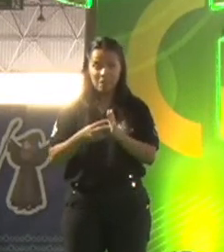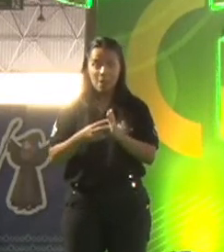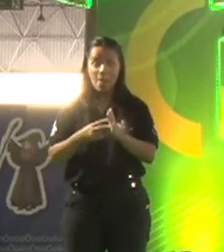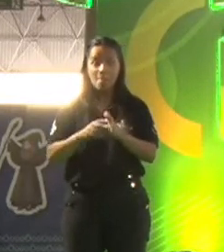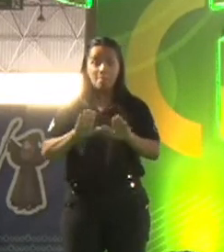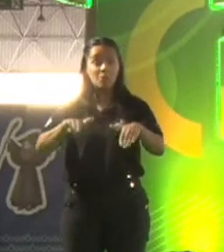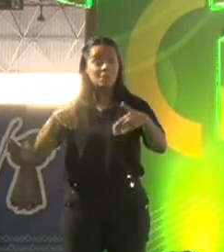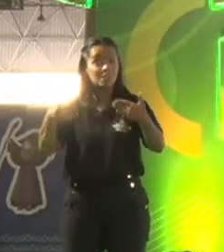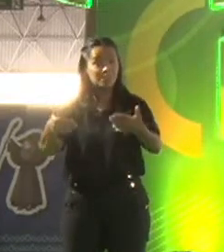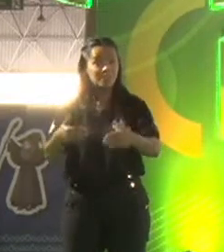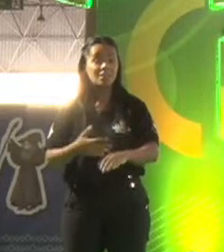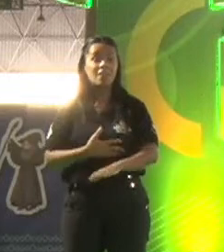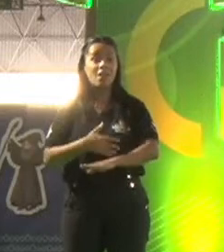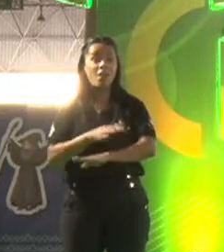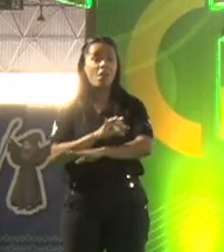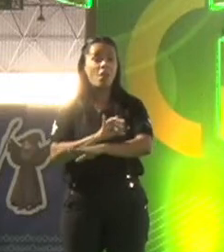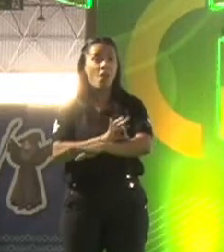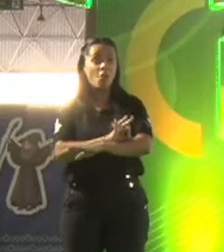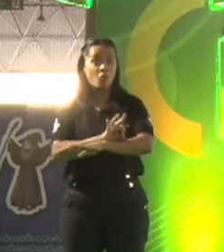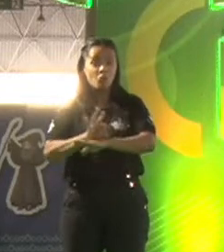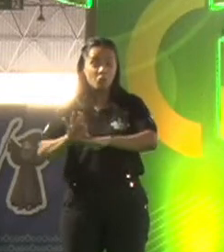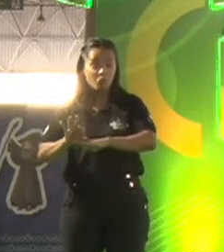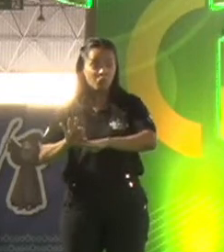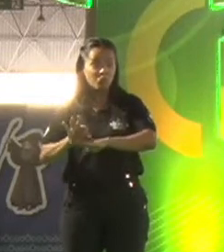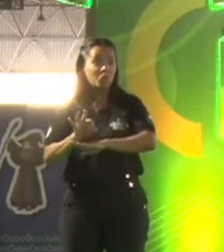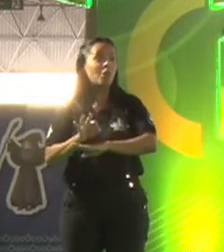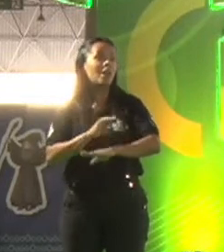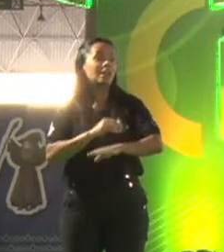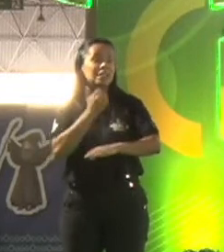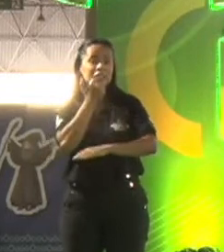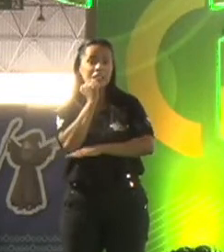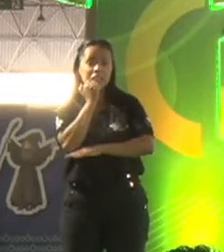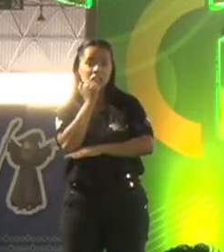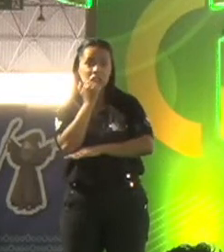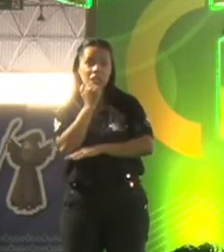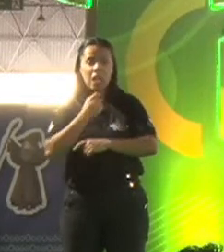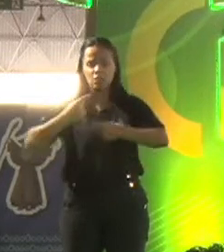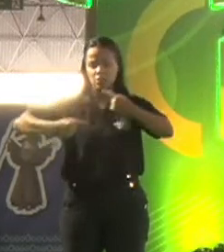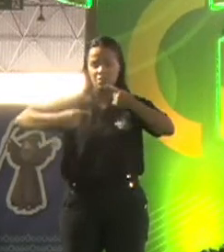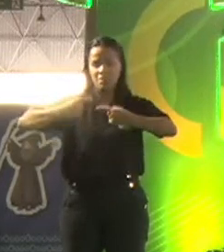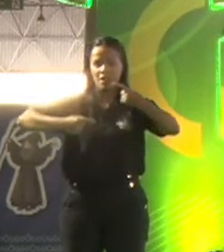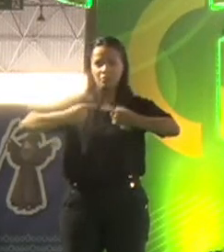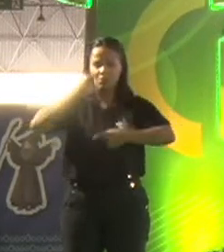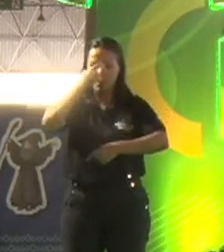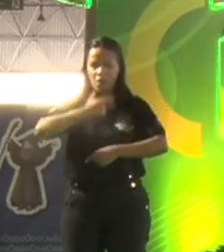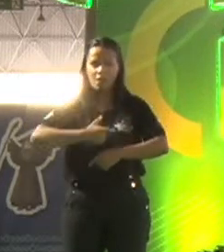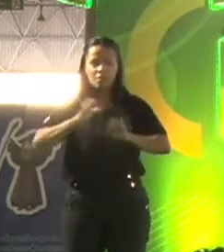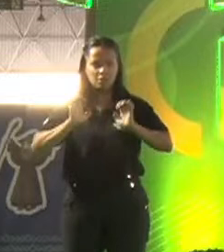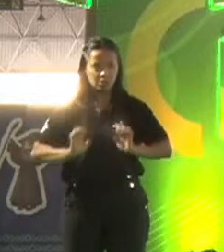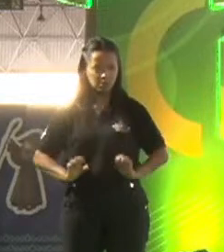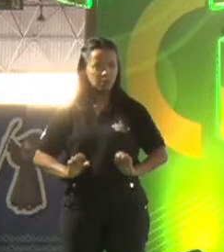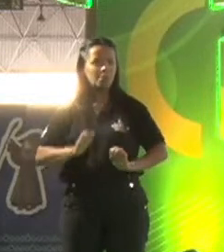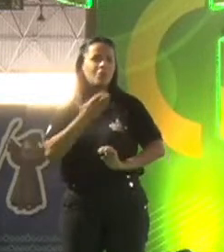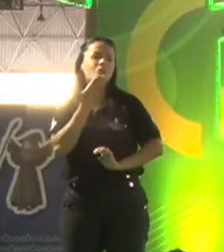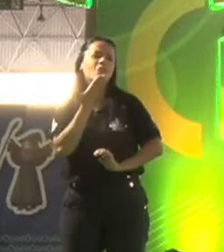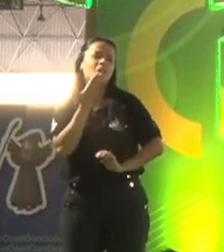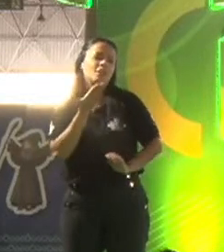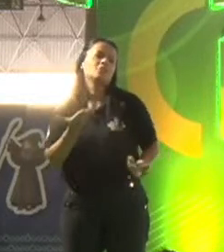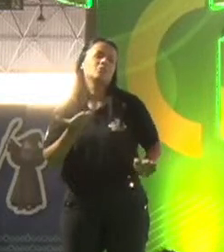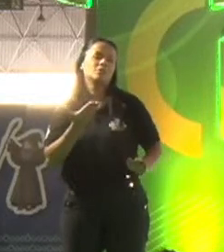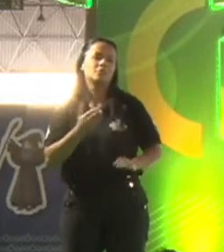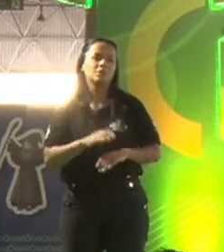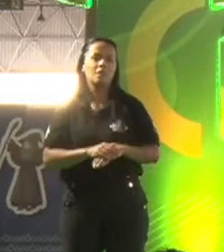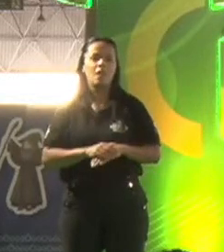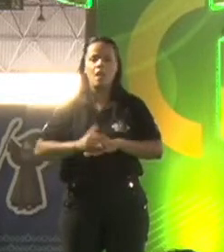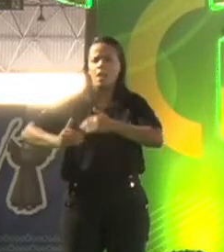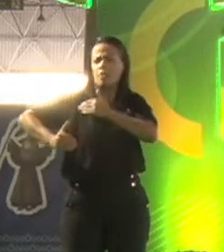científica as discussões Morais e éticas ficam muito mais fáceis Por exemplo quando a gente fala de a evolução da robótica